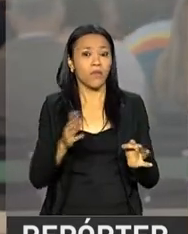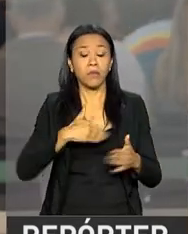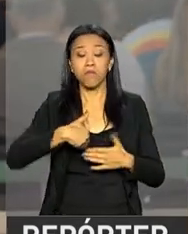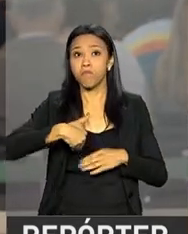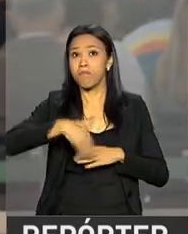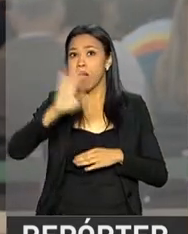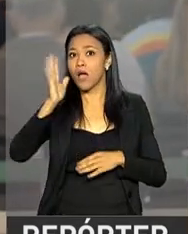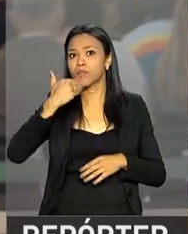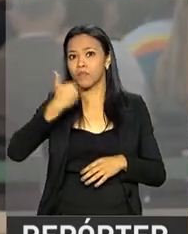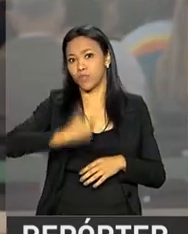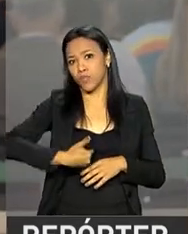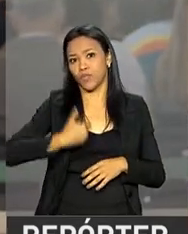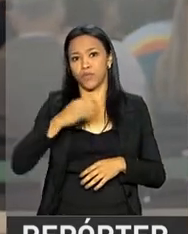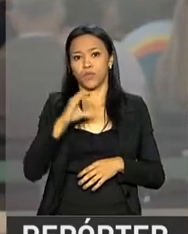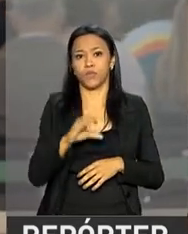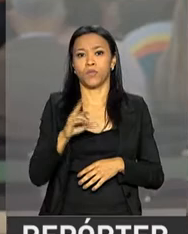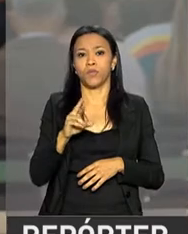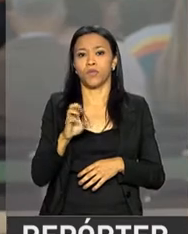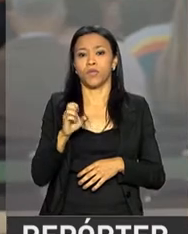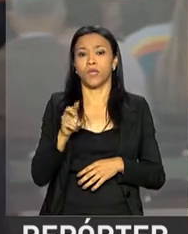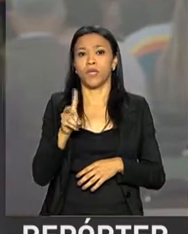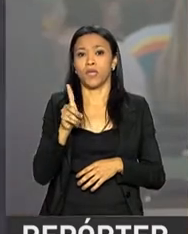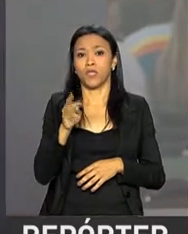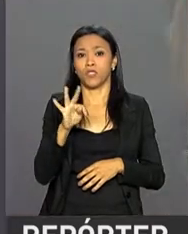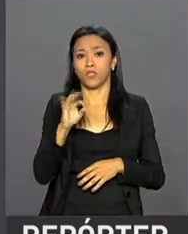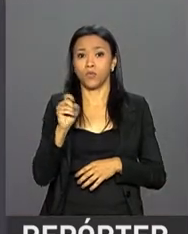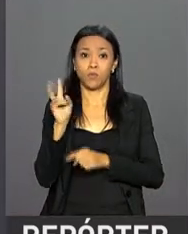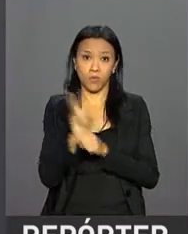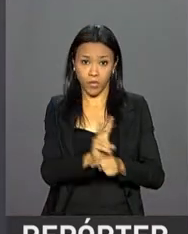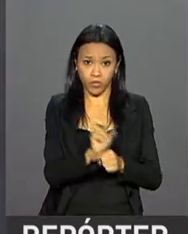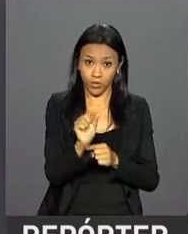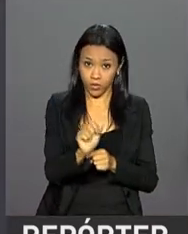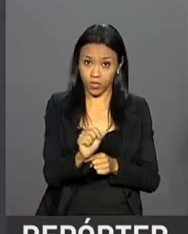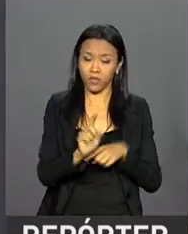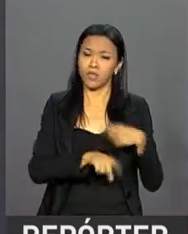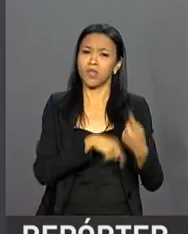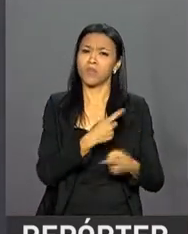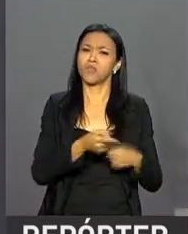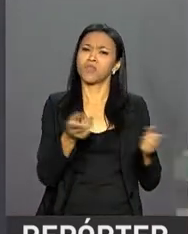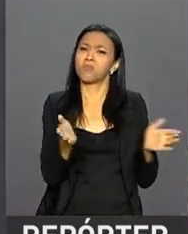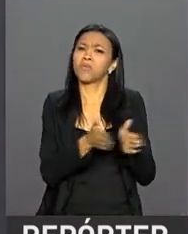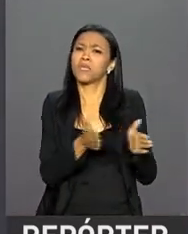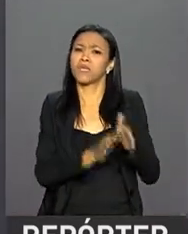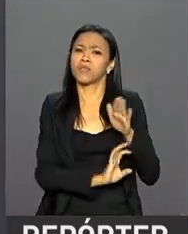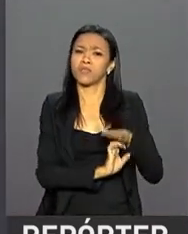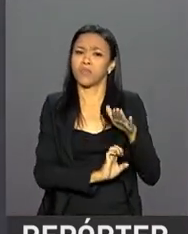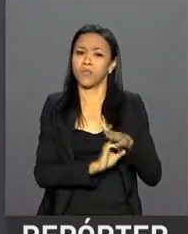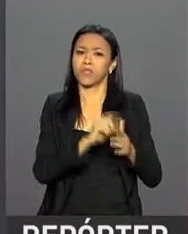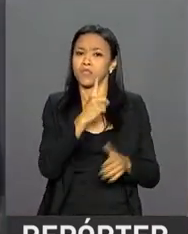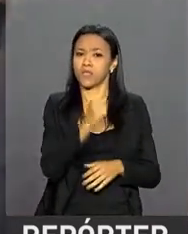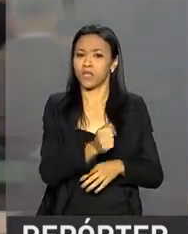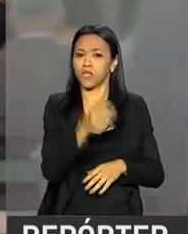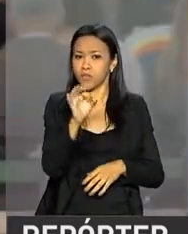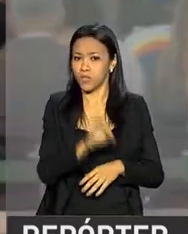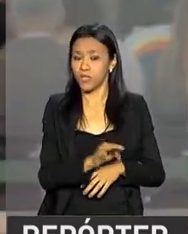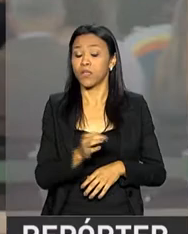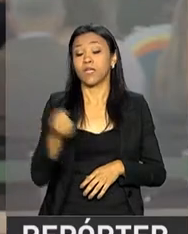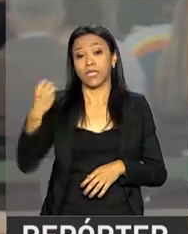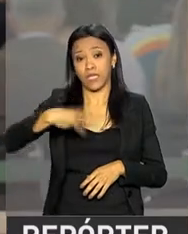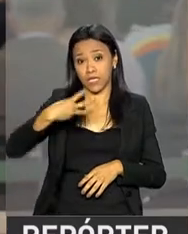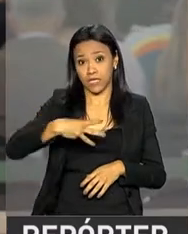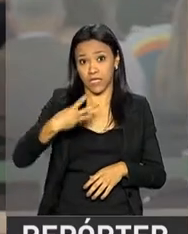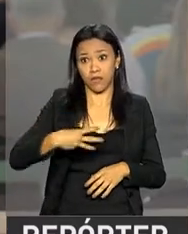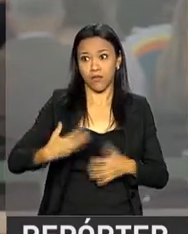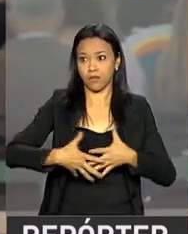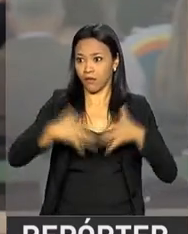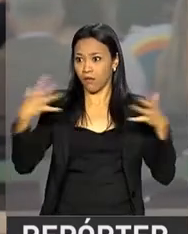solicitaram crédito, 65%. Depois foram as pequenas empresas, 17%. Em terceiro lugar, as